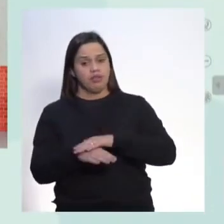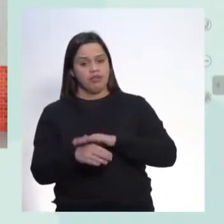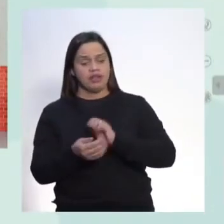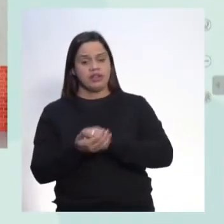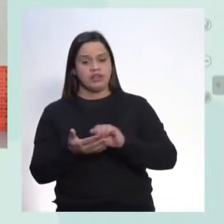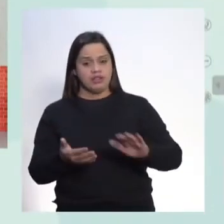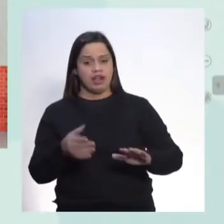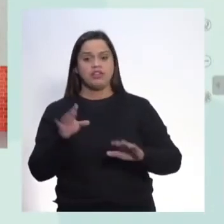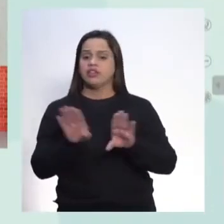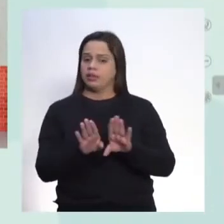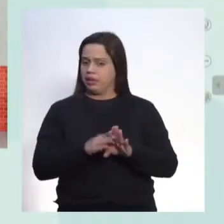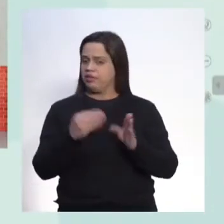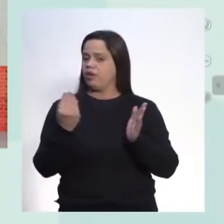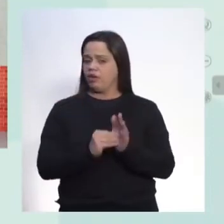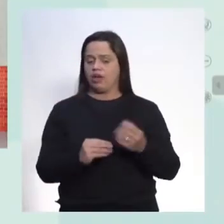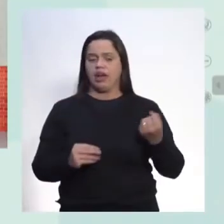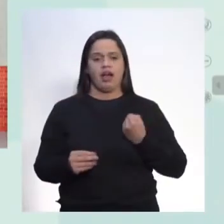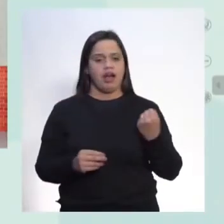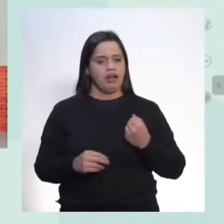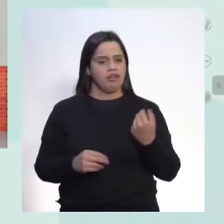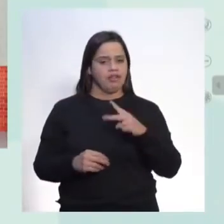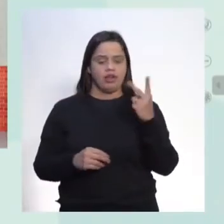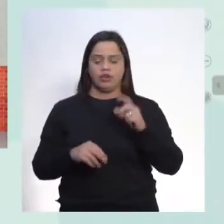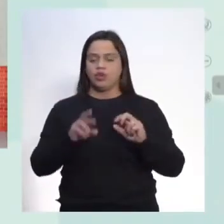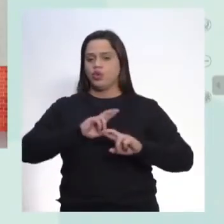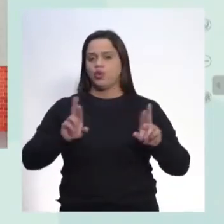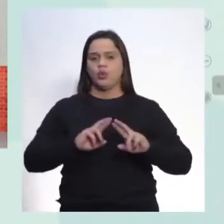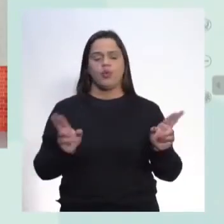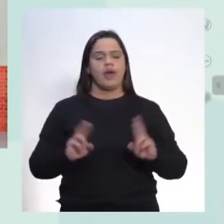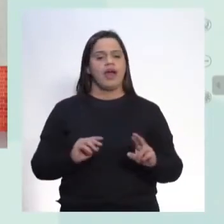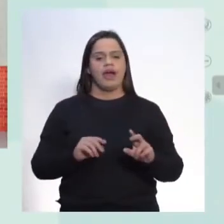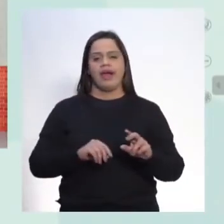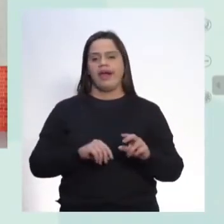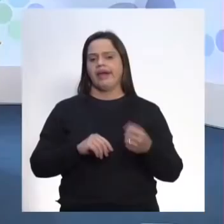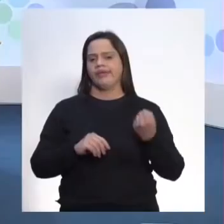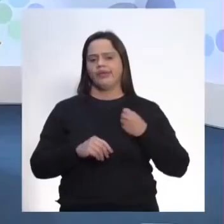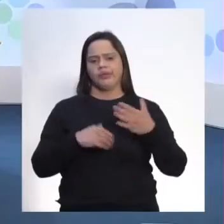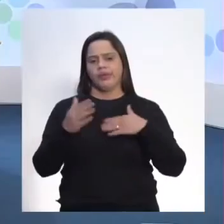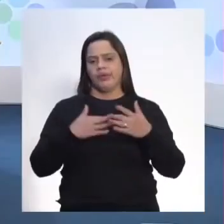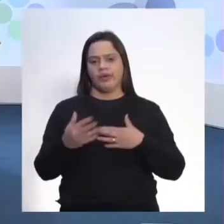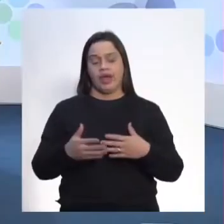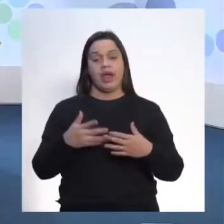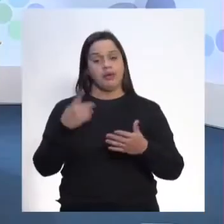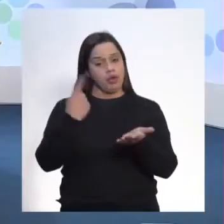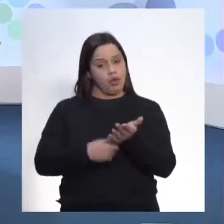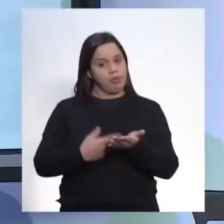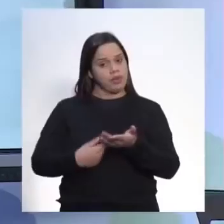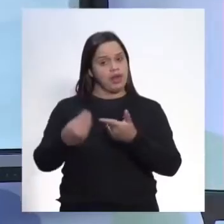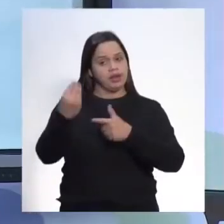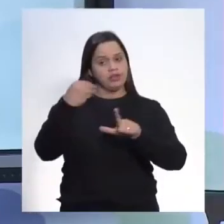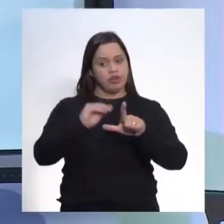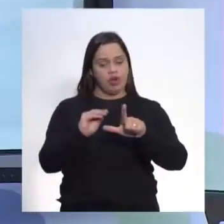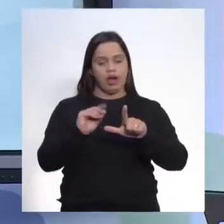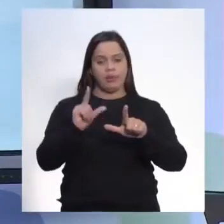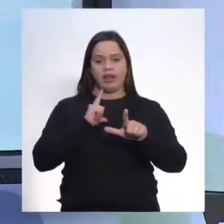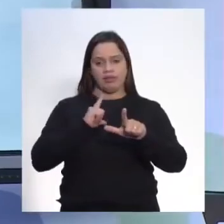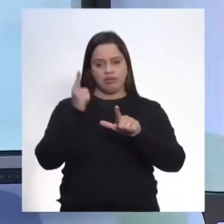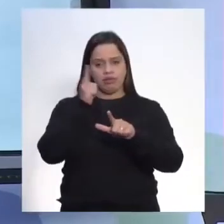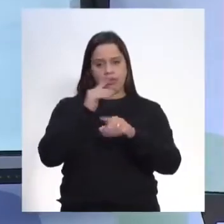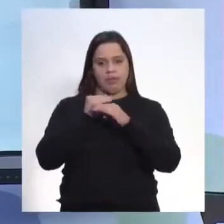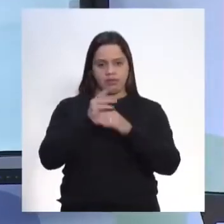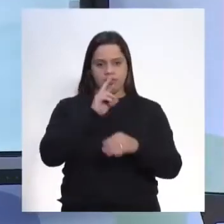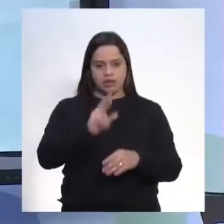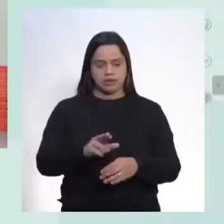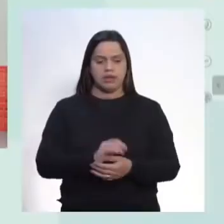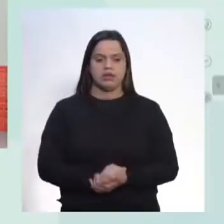eles vão atribuir também. Não são valores dispersos, não são valores ao acaso. Vamos concluir então, Jonas, tá? Antes da resposta? Então aqui a gente tem